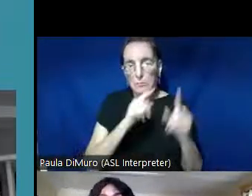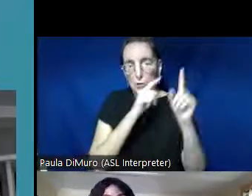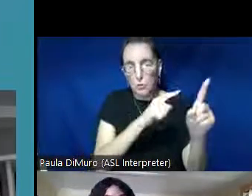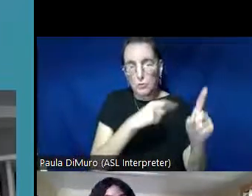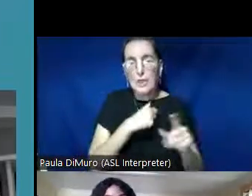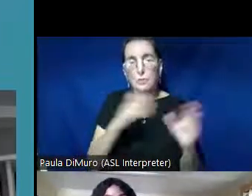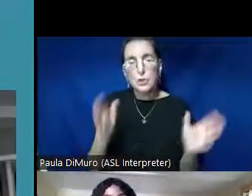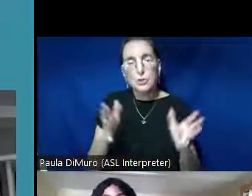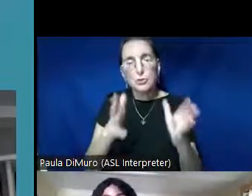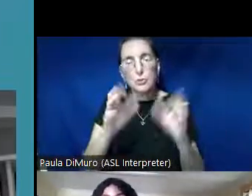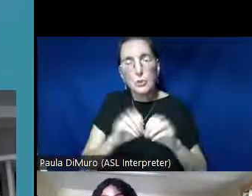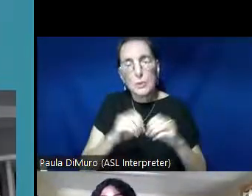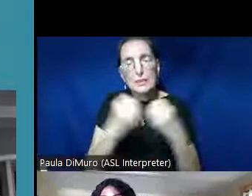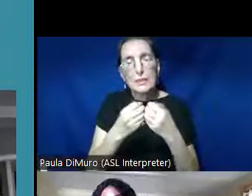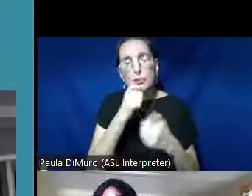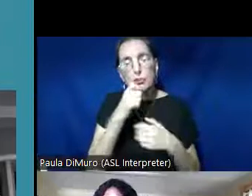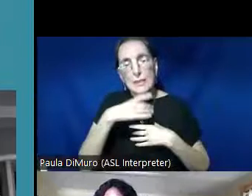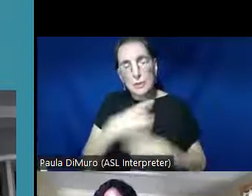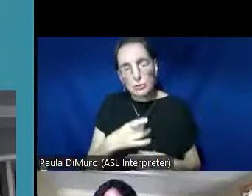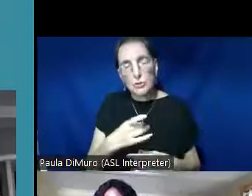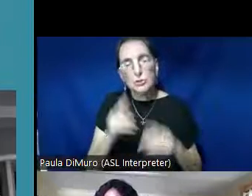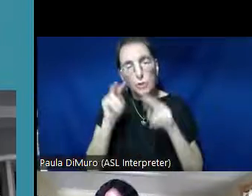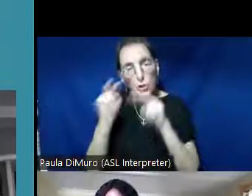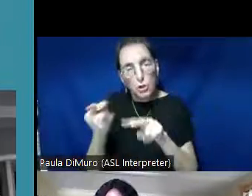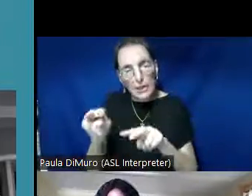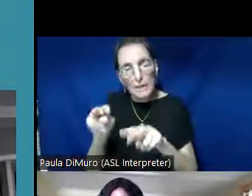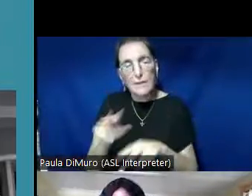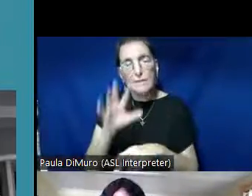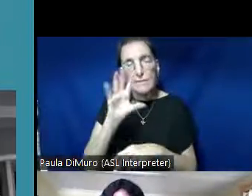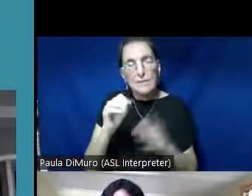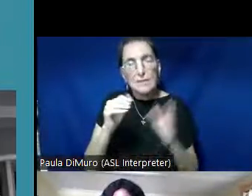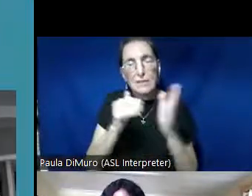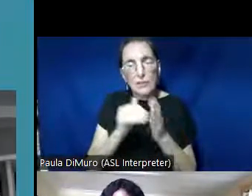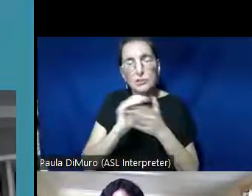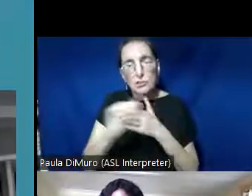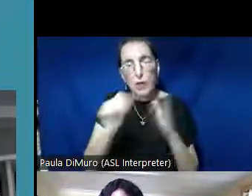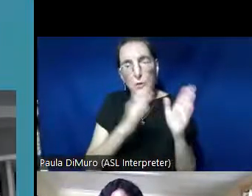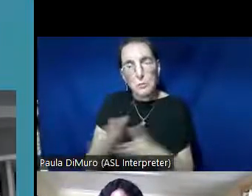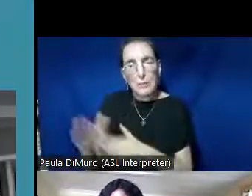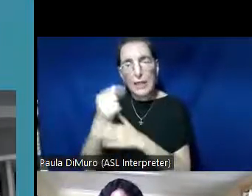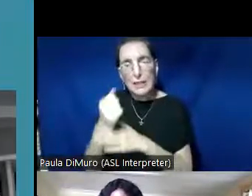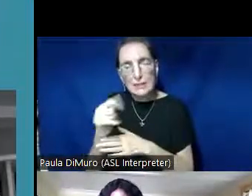Então, encoraja a organização que está interessada naquele, mas observa